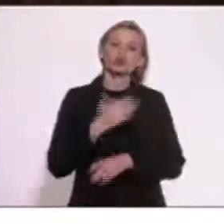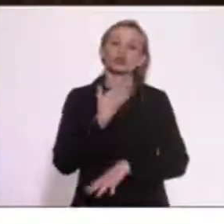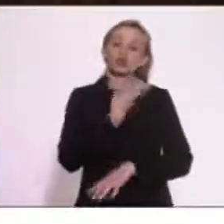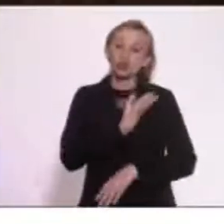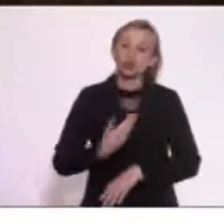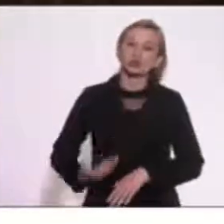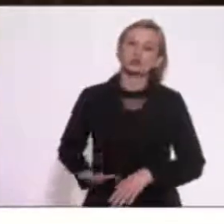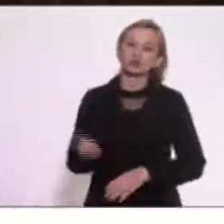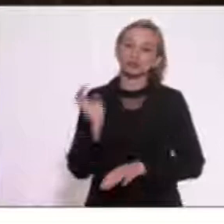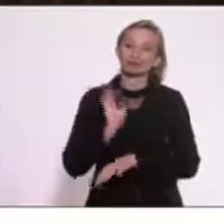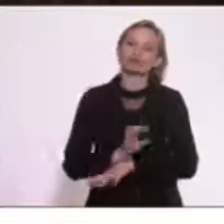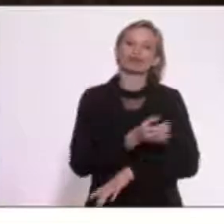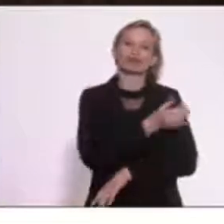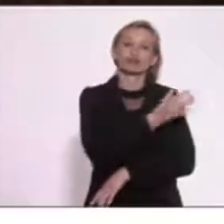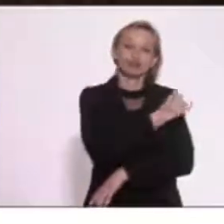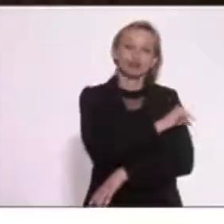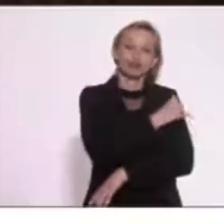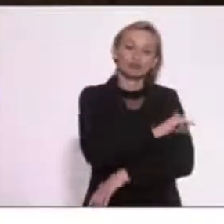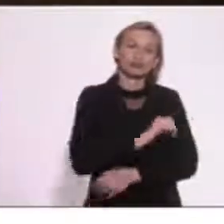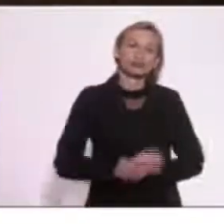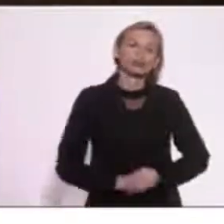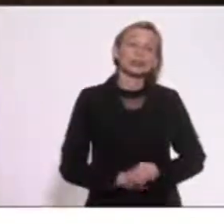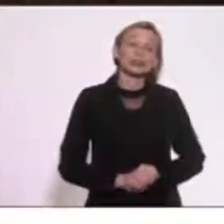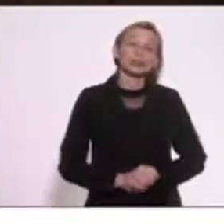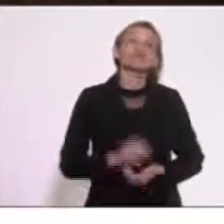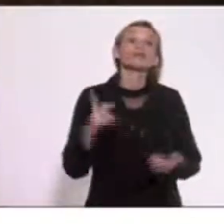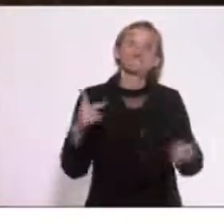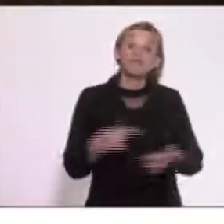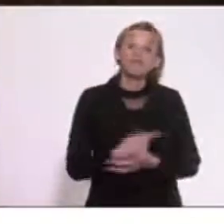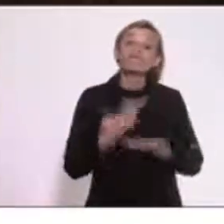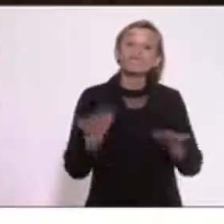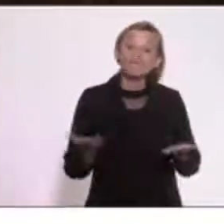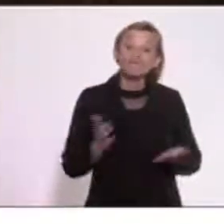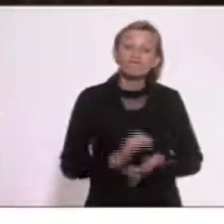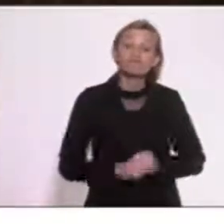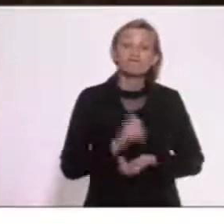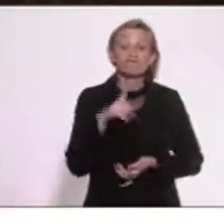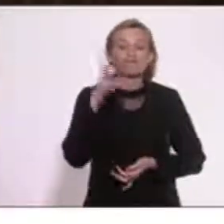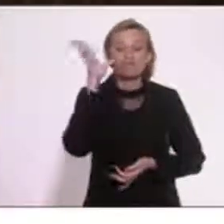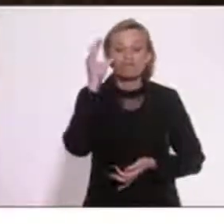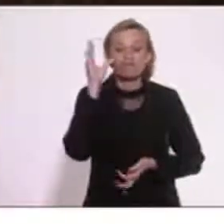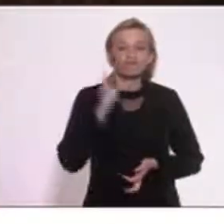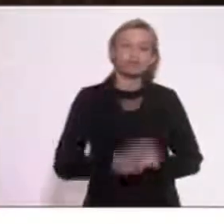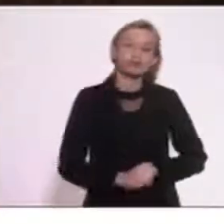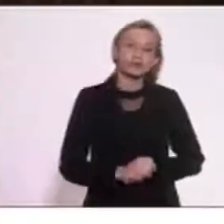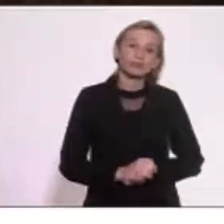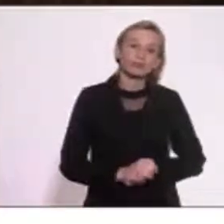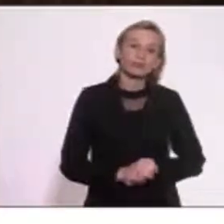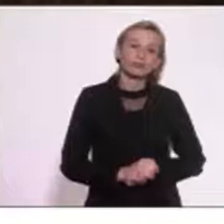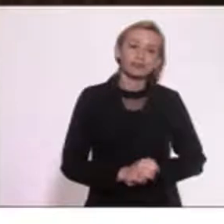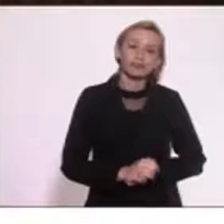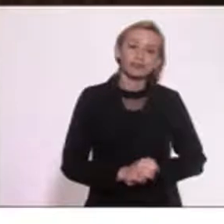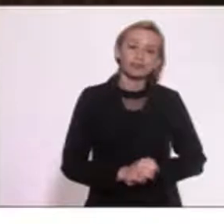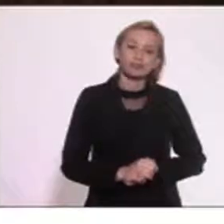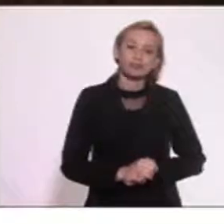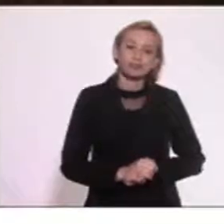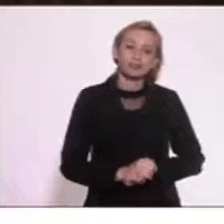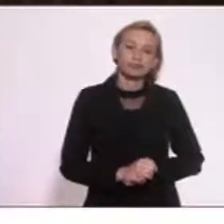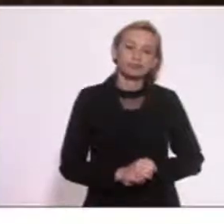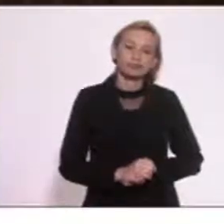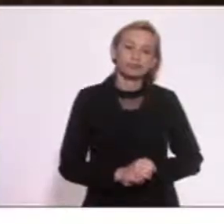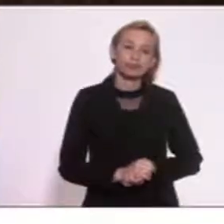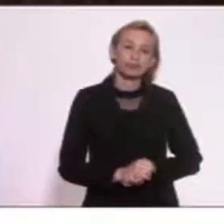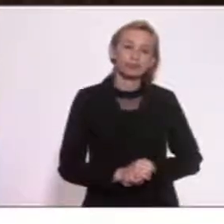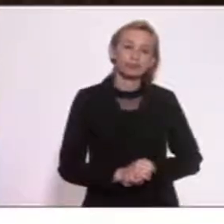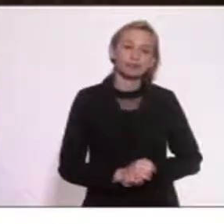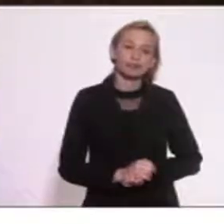do Estado do Rio de Janeiro. E aí o que acontece é o seguinte: é interessante, porque é